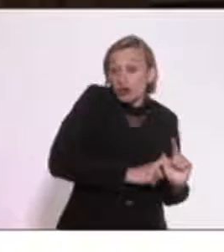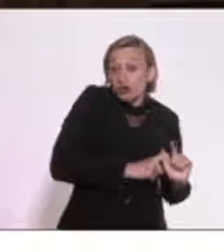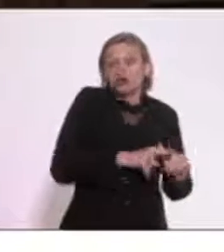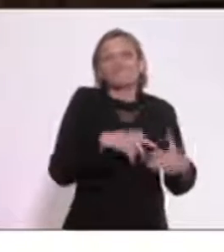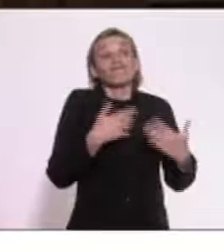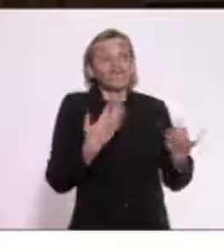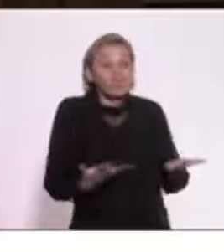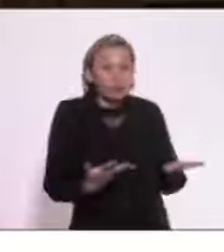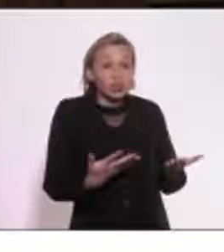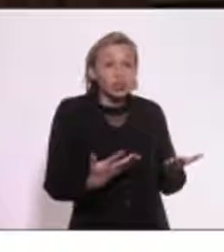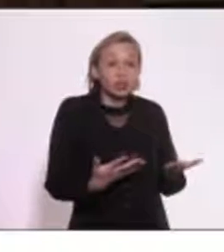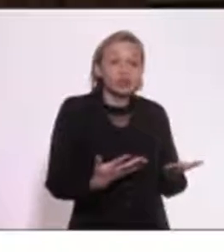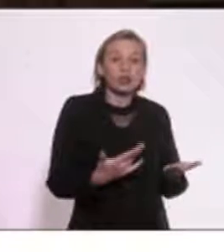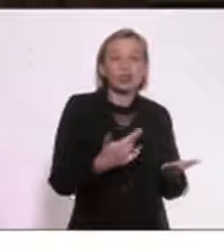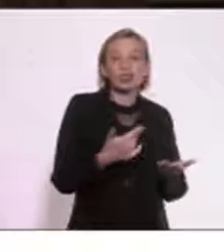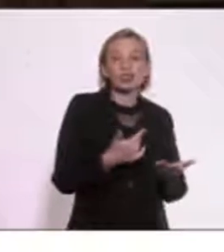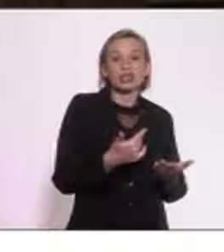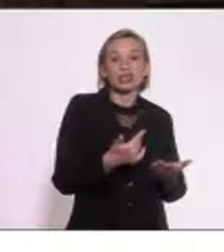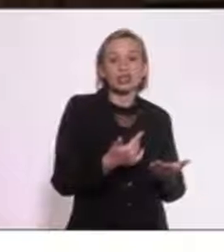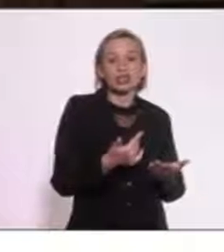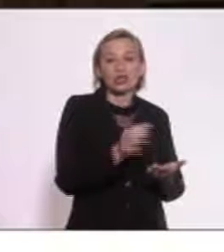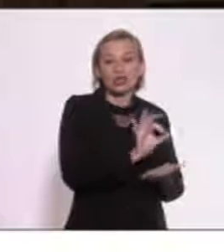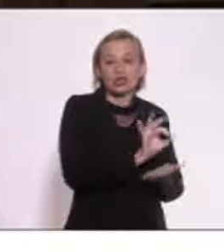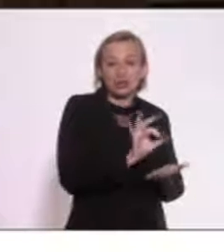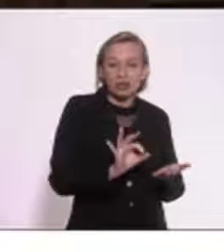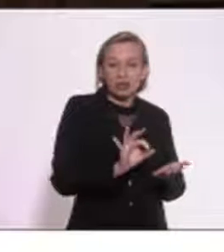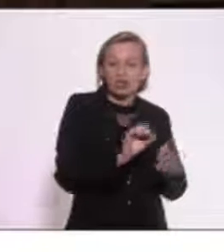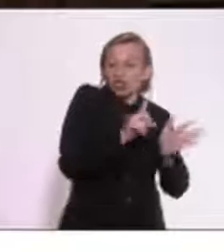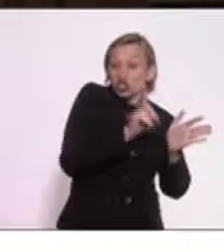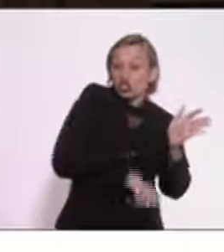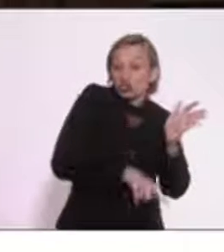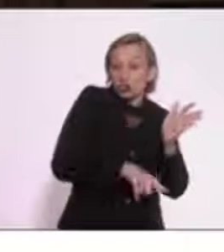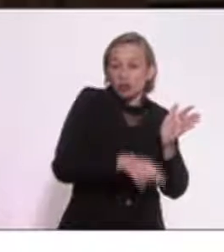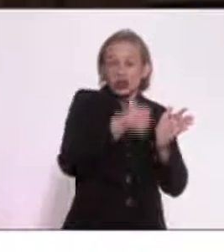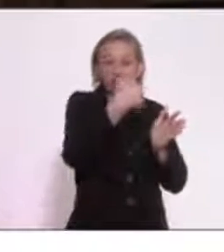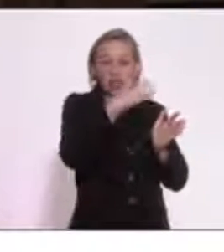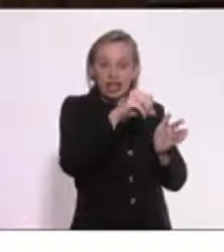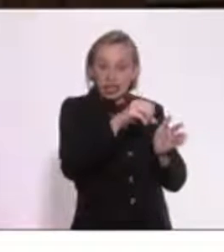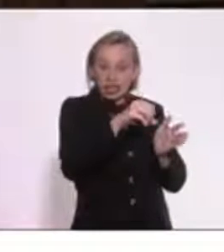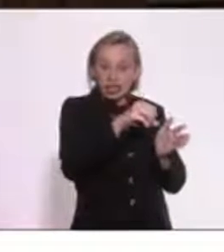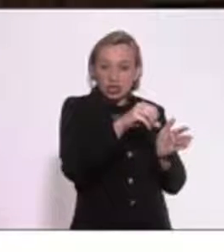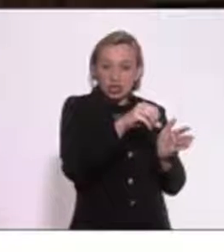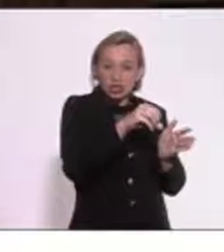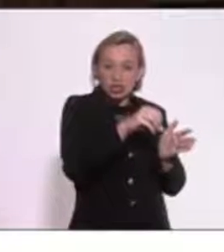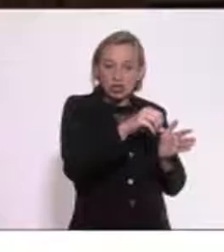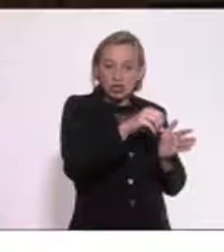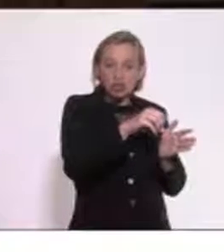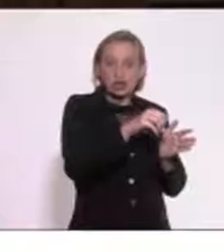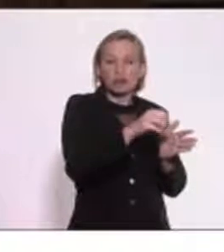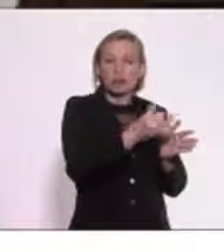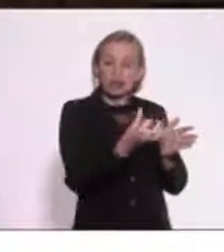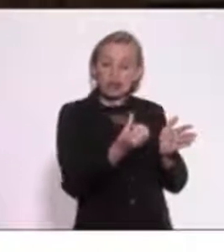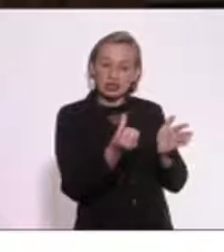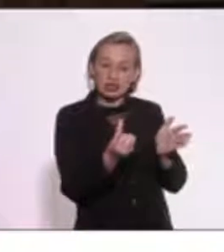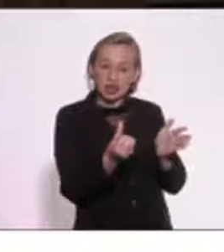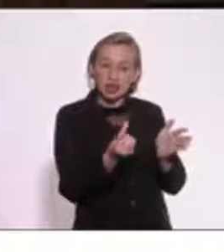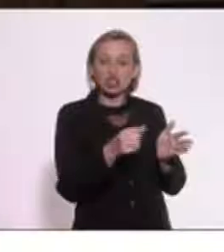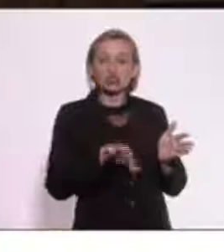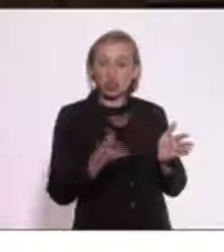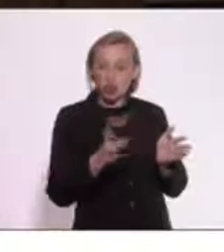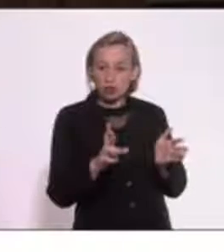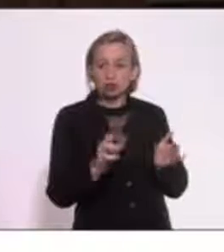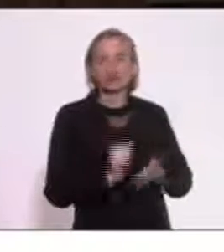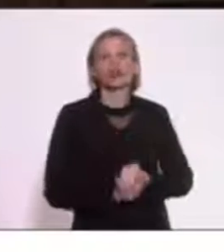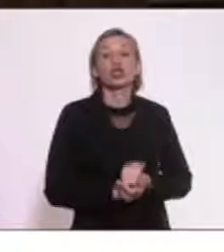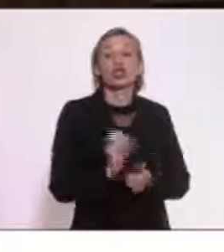esse déficit orçamentário ele será reduzido de 10 bilhões para 6 bilhões. E, por